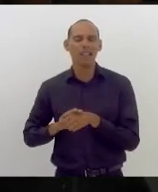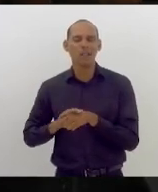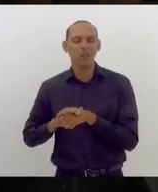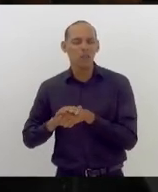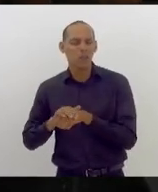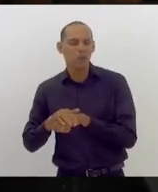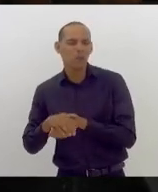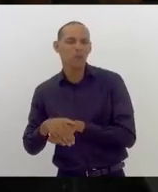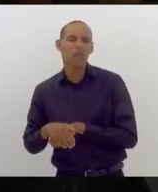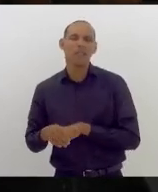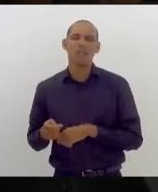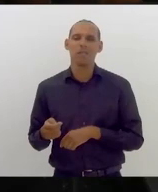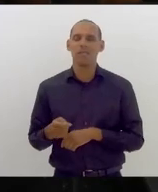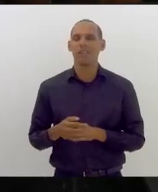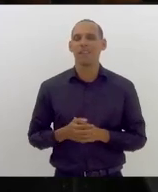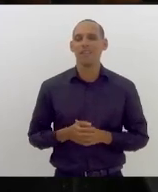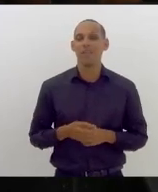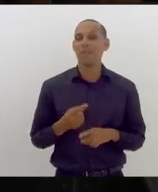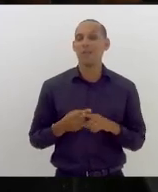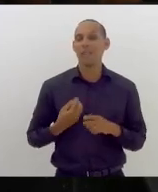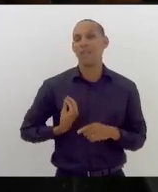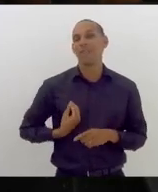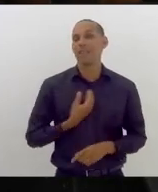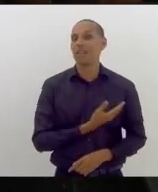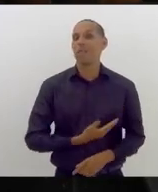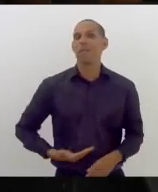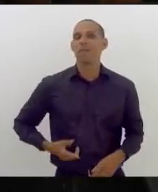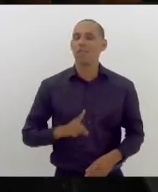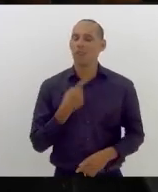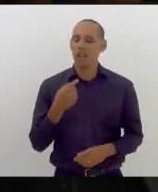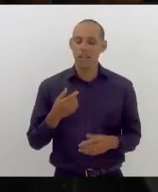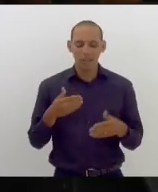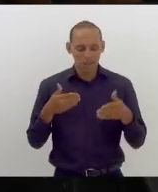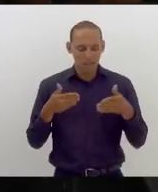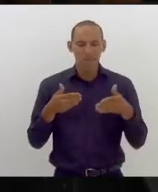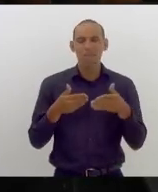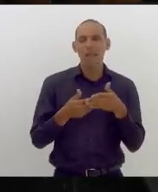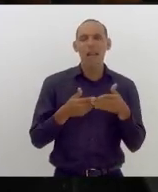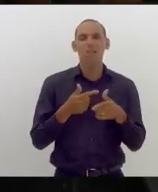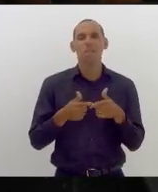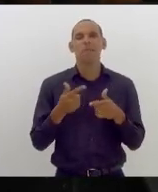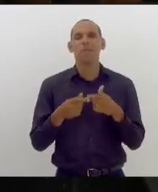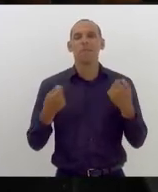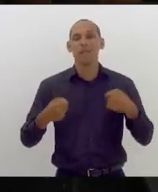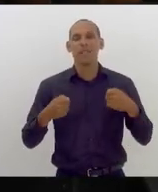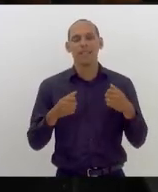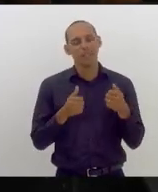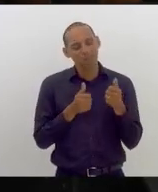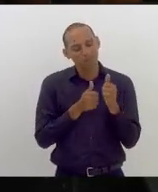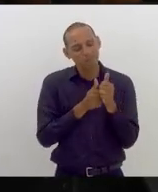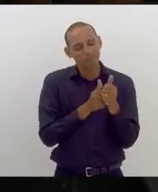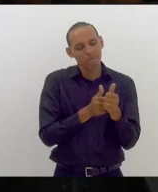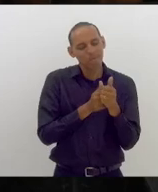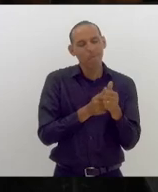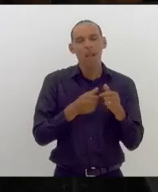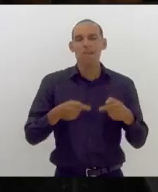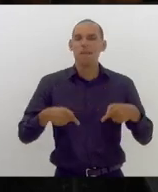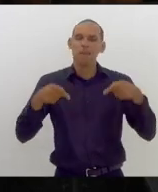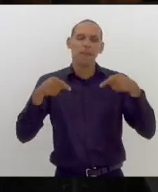que na vida pública a gente tem que estar perto dos problemas, a gente tem que estar perto dos